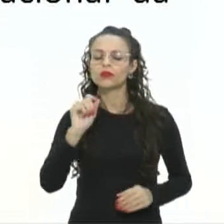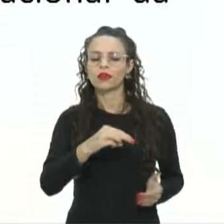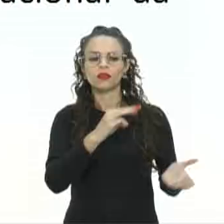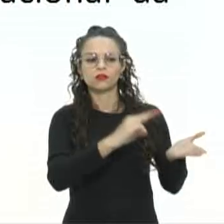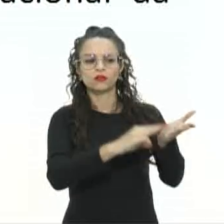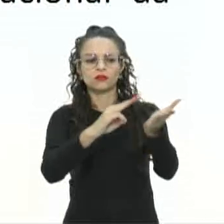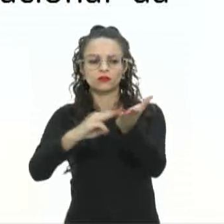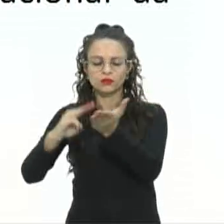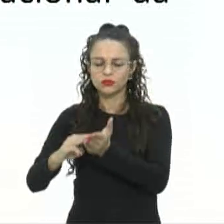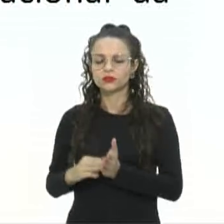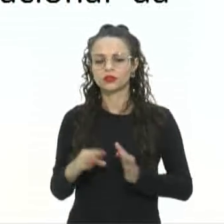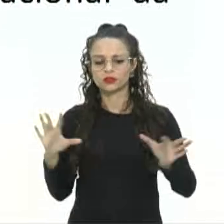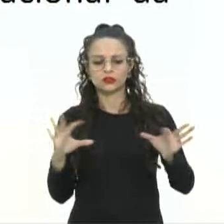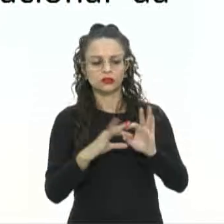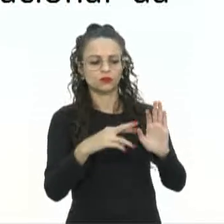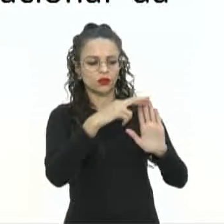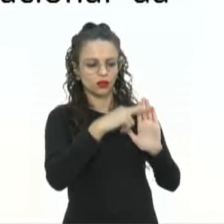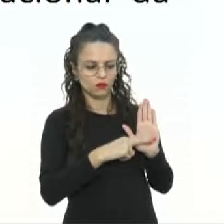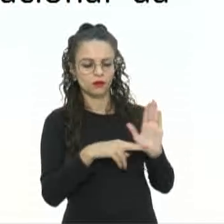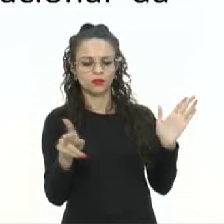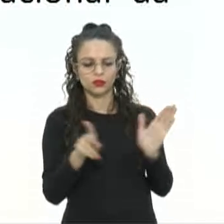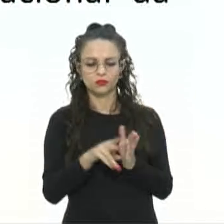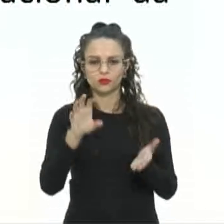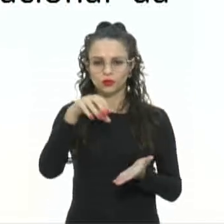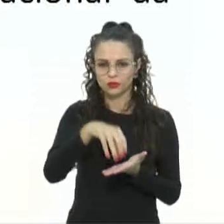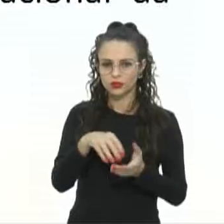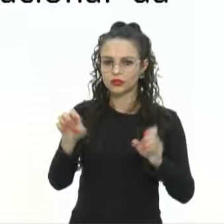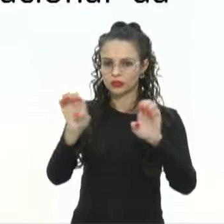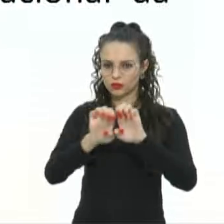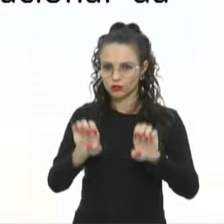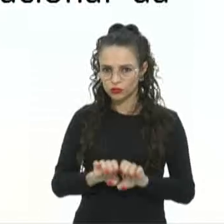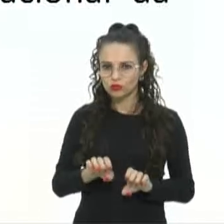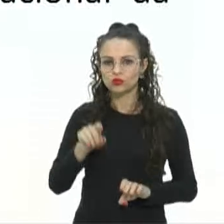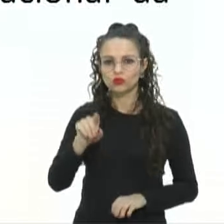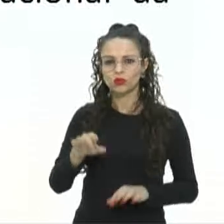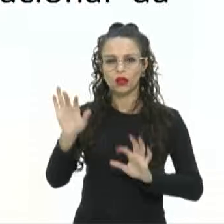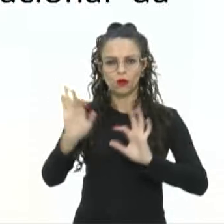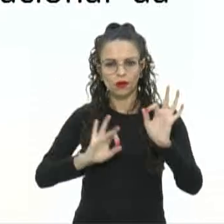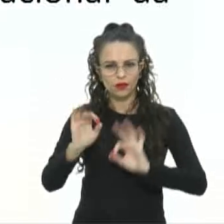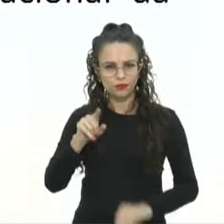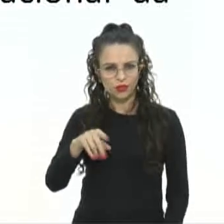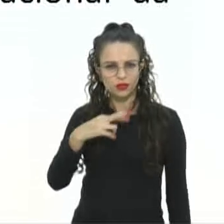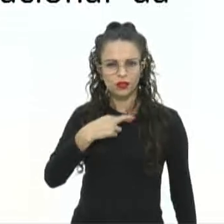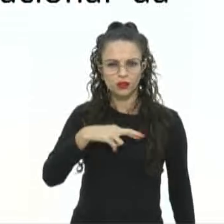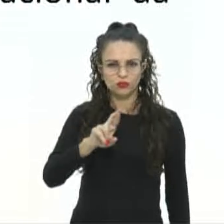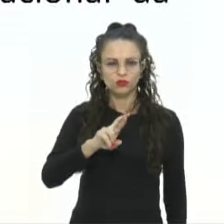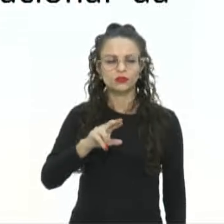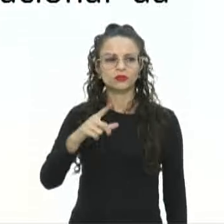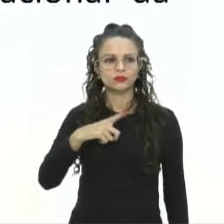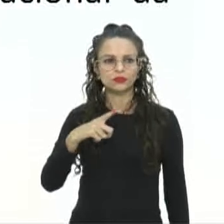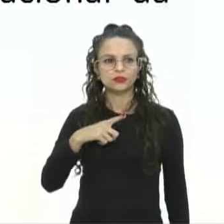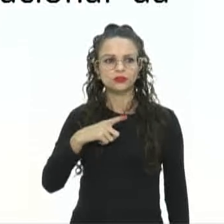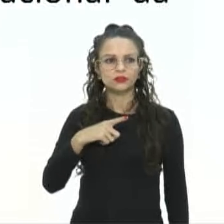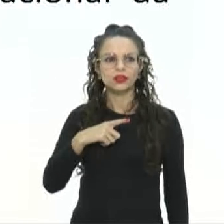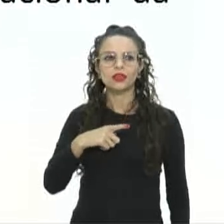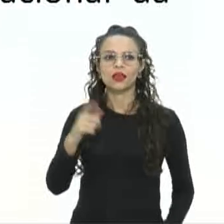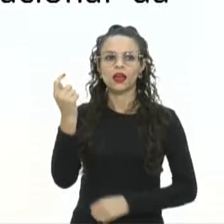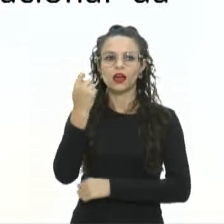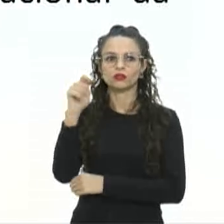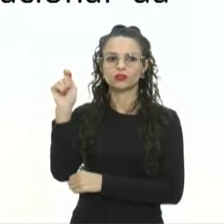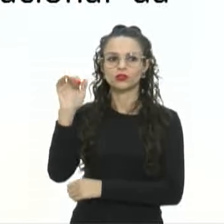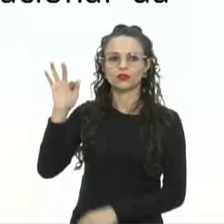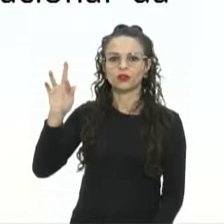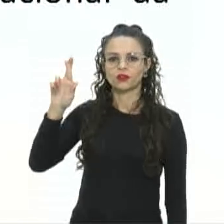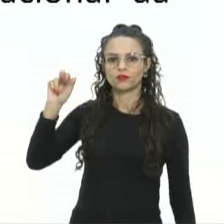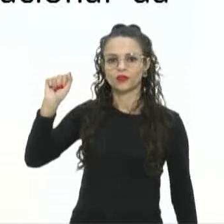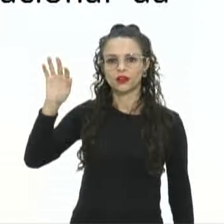associados segundo o regulamento interno. A estrutura organizacional da Seishonoye é composta pela Associação Fraternidade. Então, é uma associação, é um